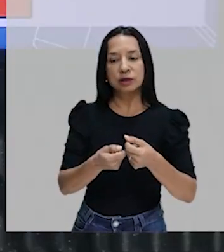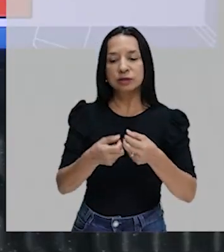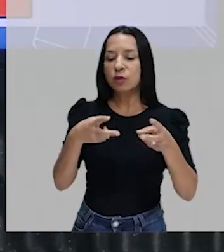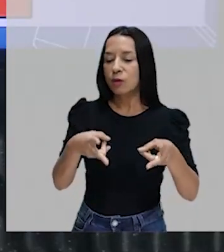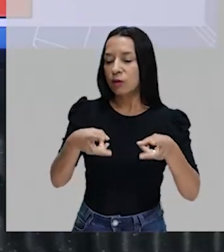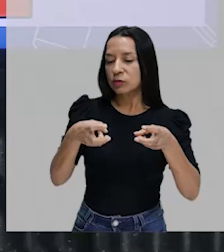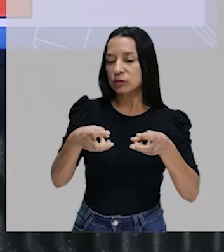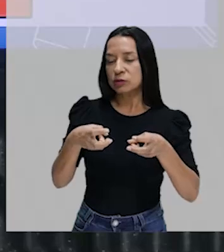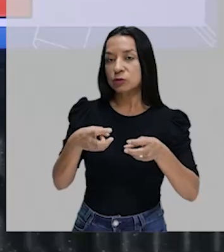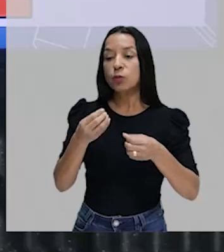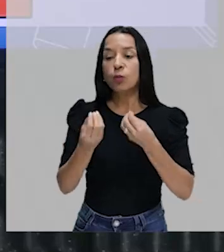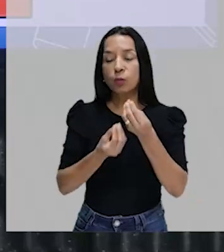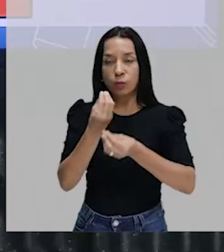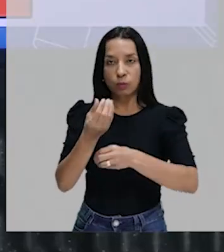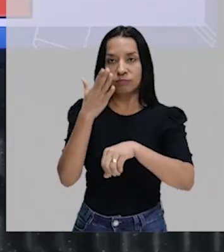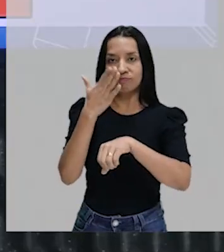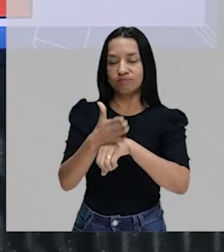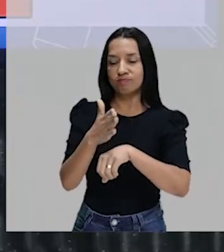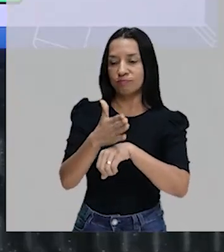um treinamento.